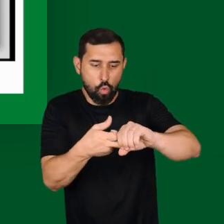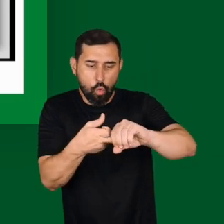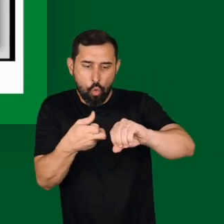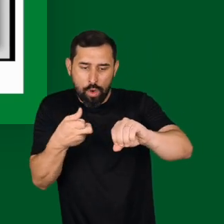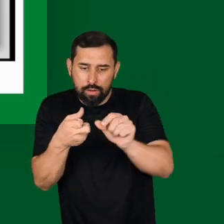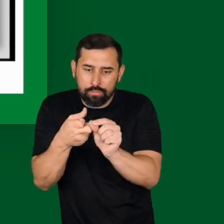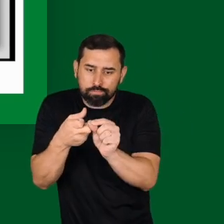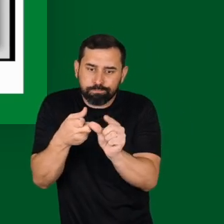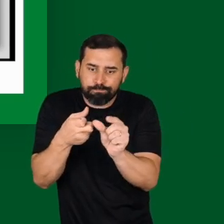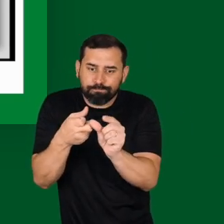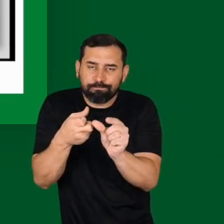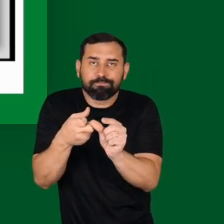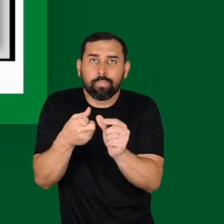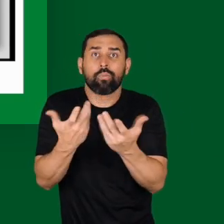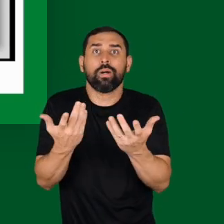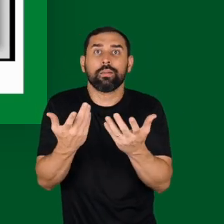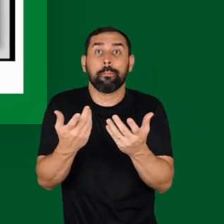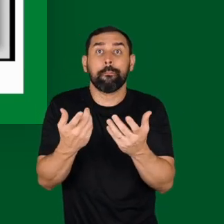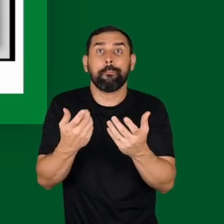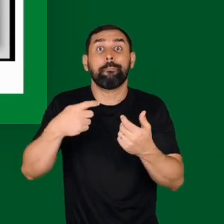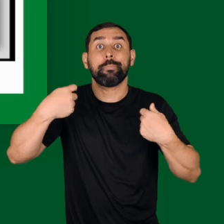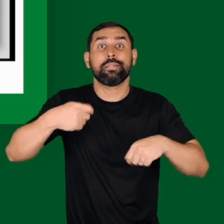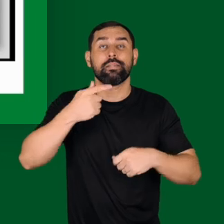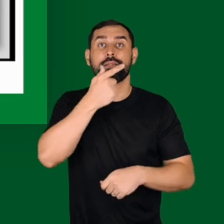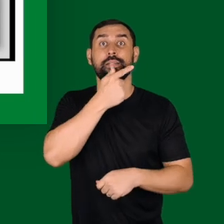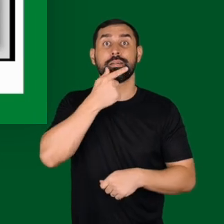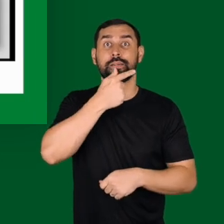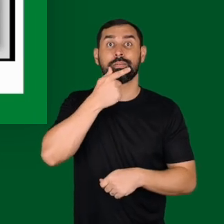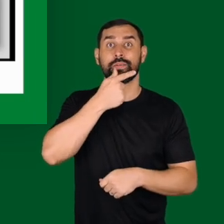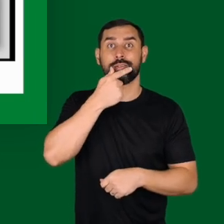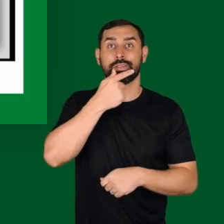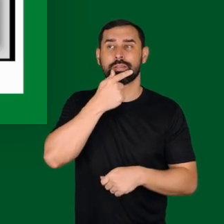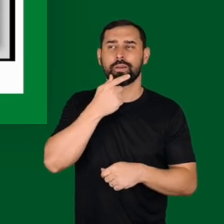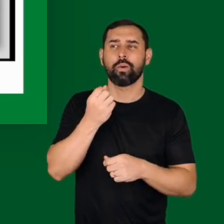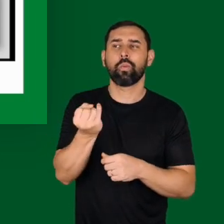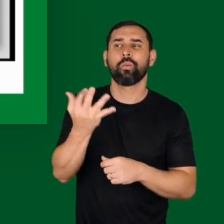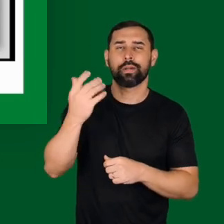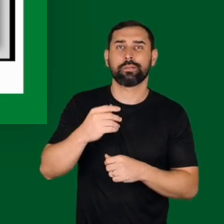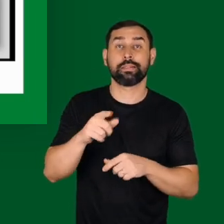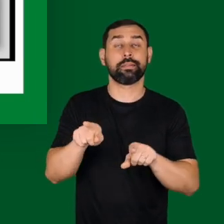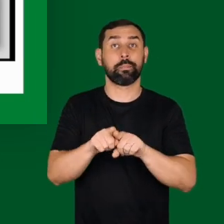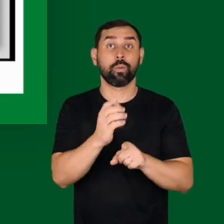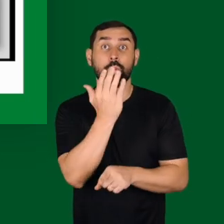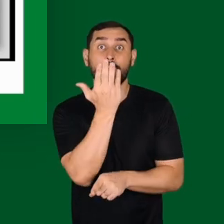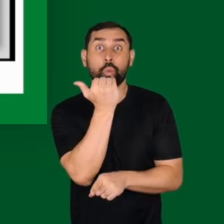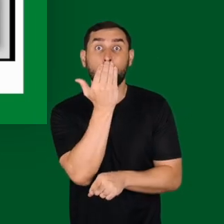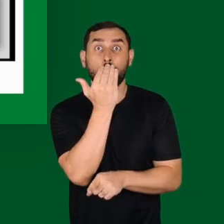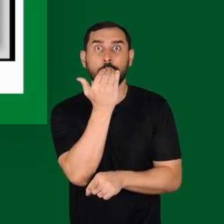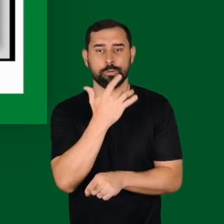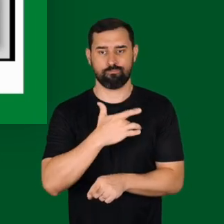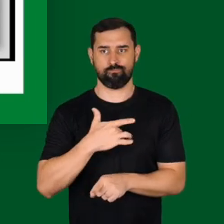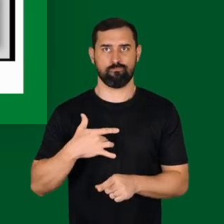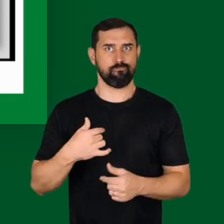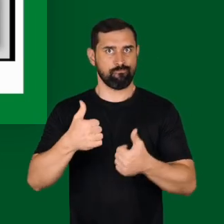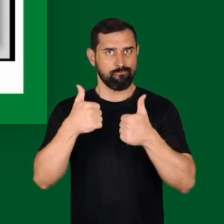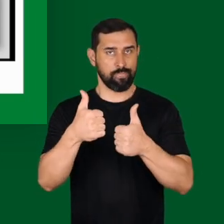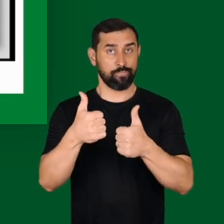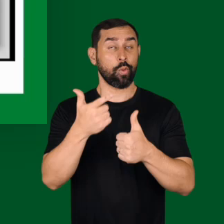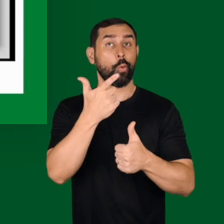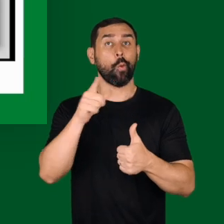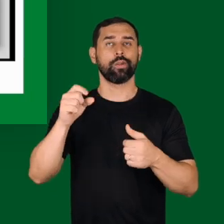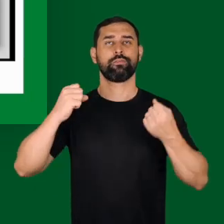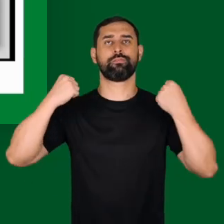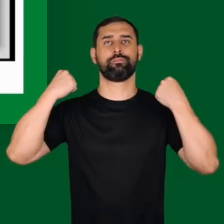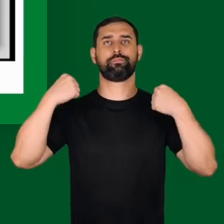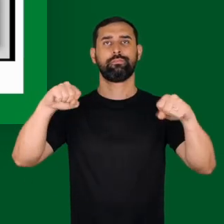é importante, né, essa monitorização, aliado a uma alimentação saudável, né? E outro fator